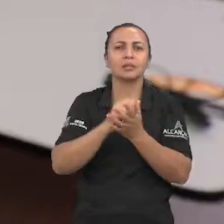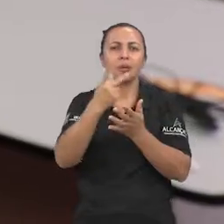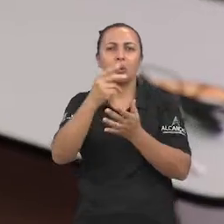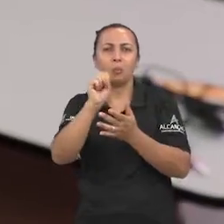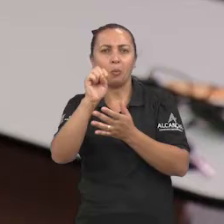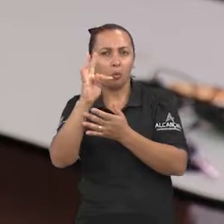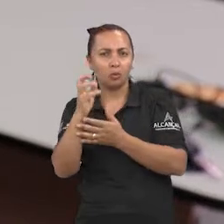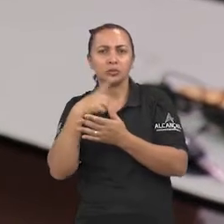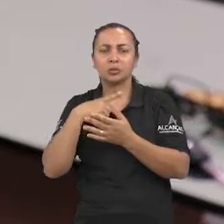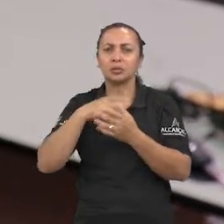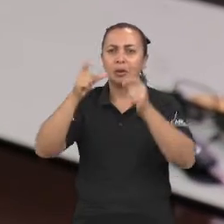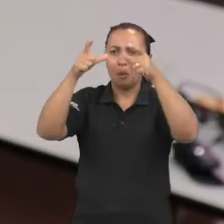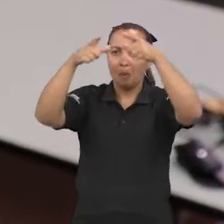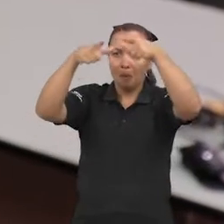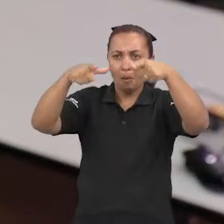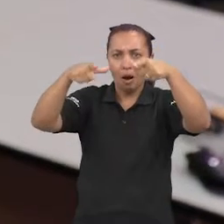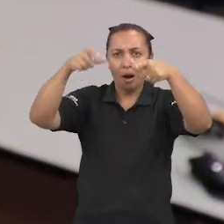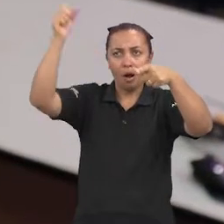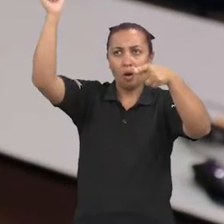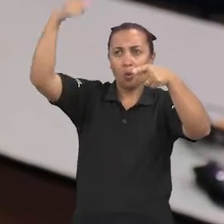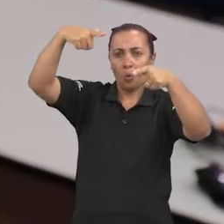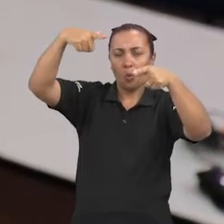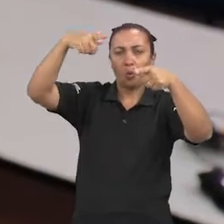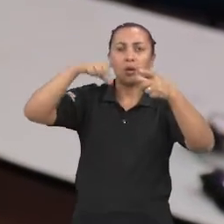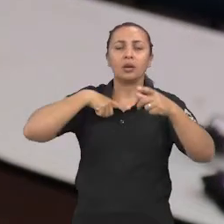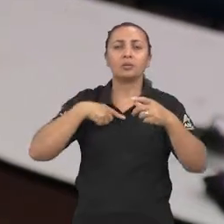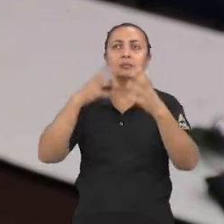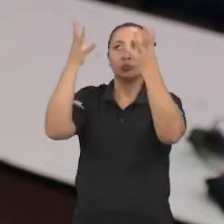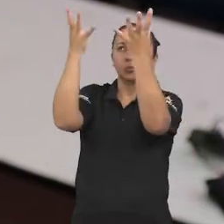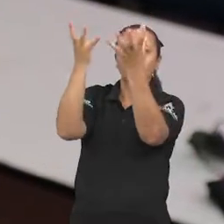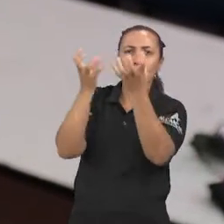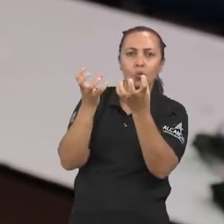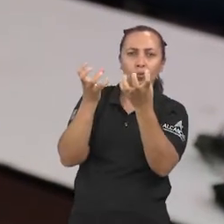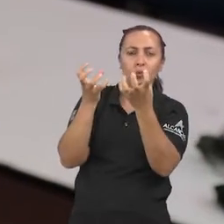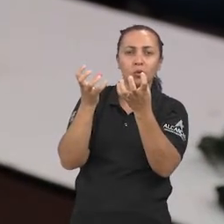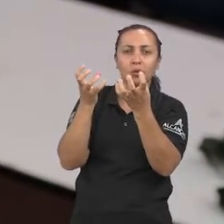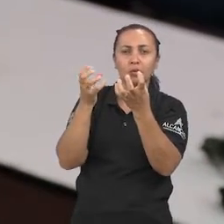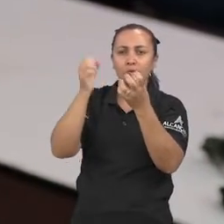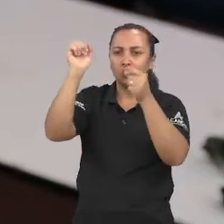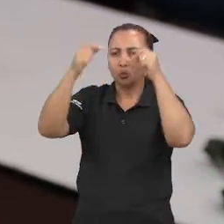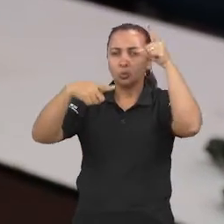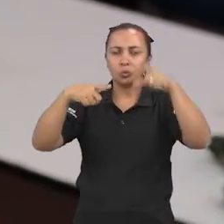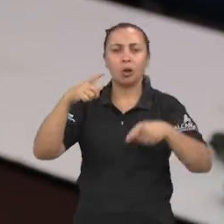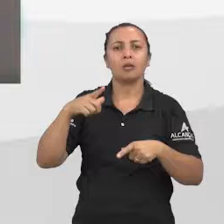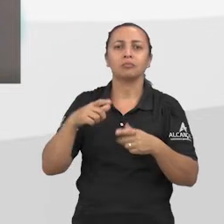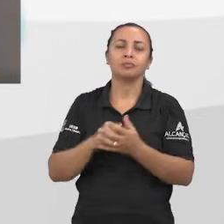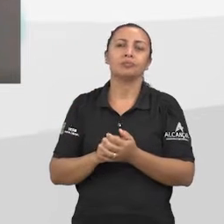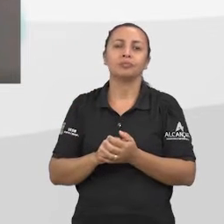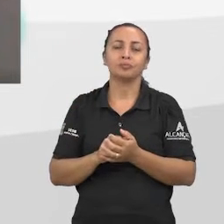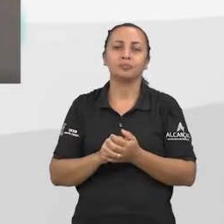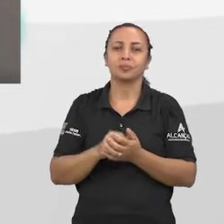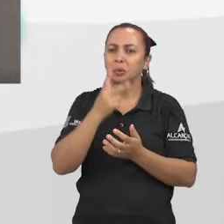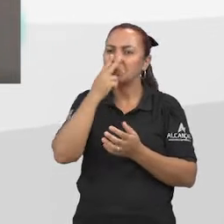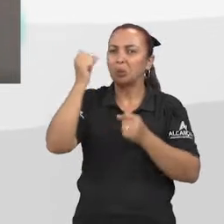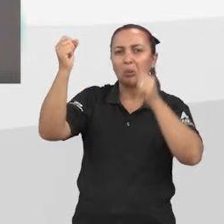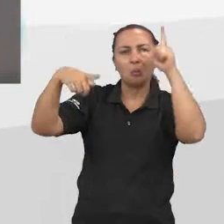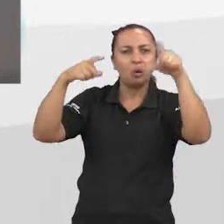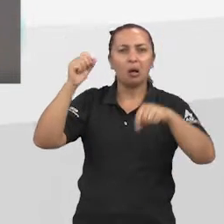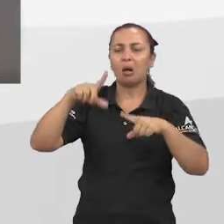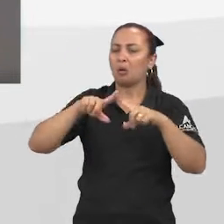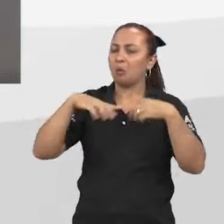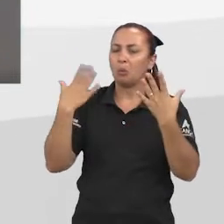poste, ele tem uma placa solar, que essa placa solar ela funciona como se fosse um sensor de luminosidade. Então, quando